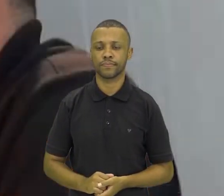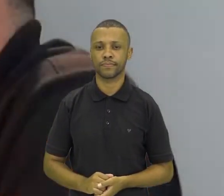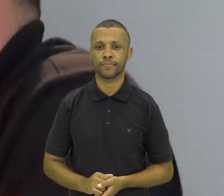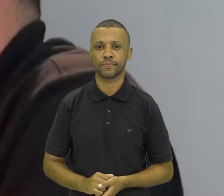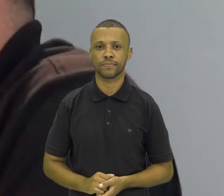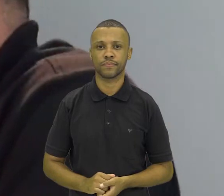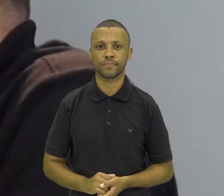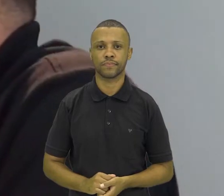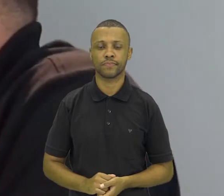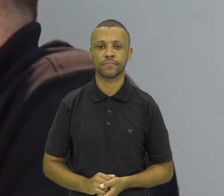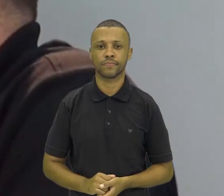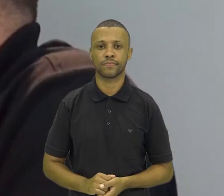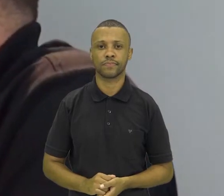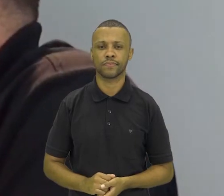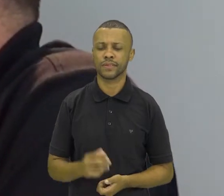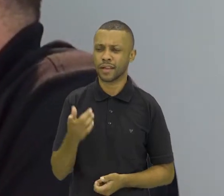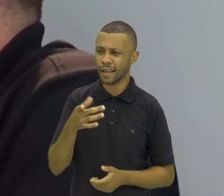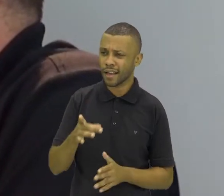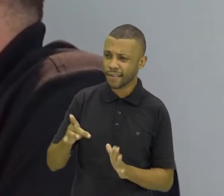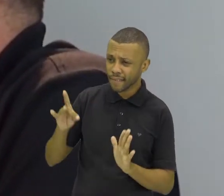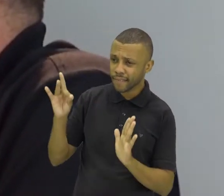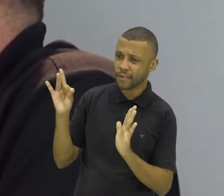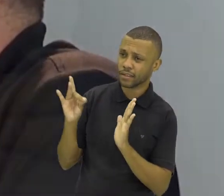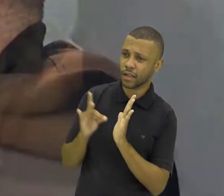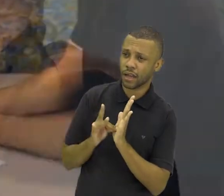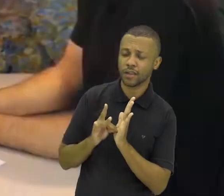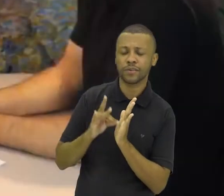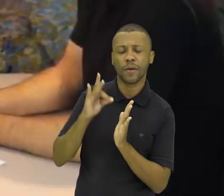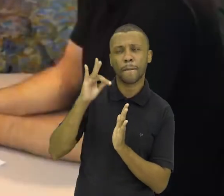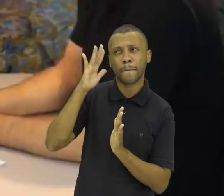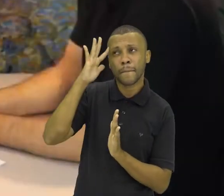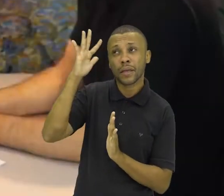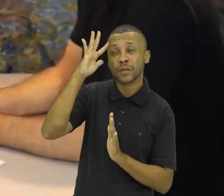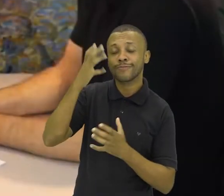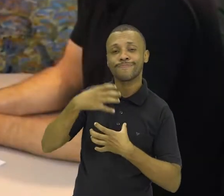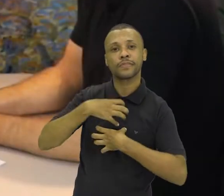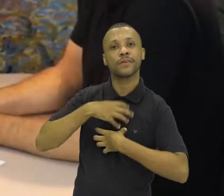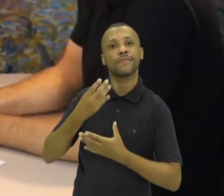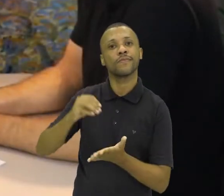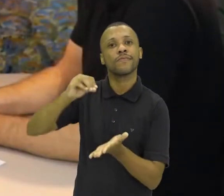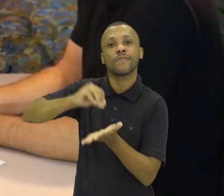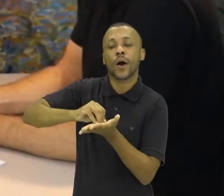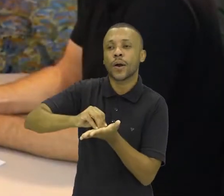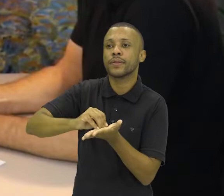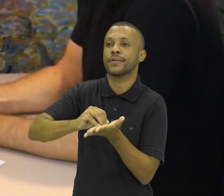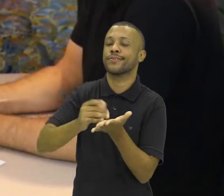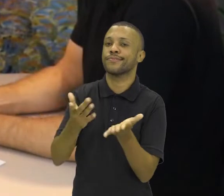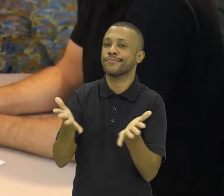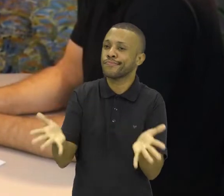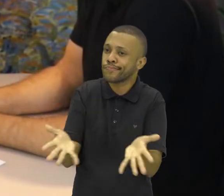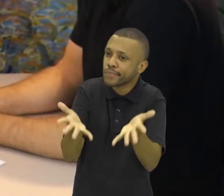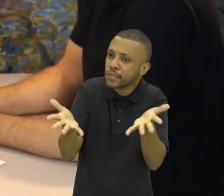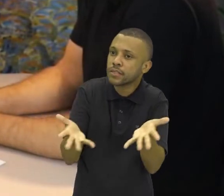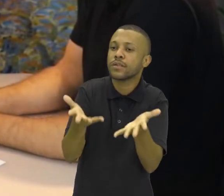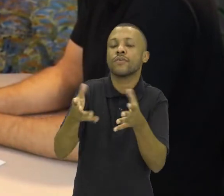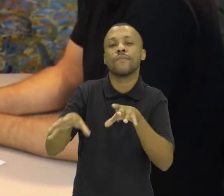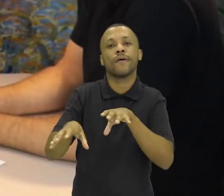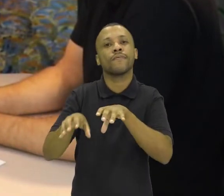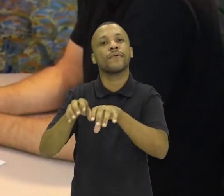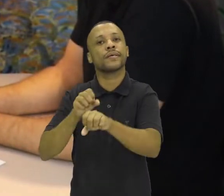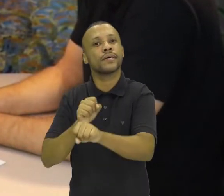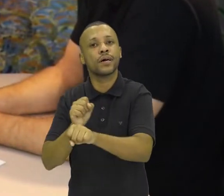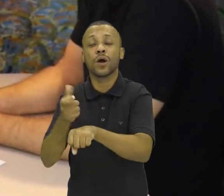nova campanha. Sim. Em verdade, eu penso que o que falta É uma formação no que diz